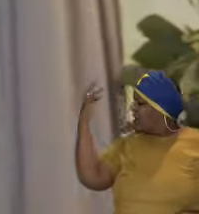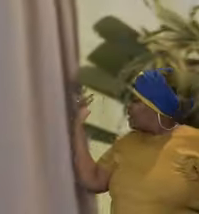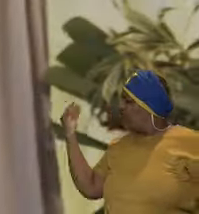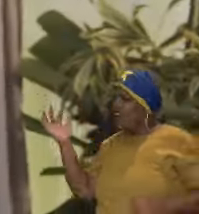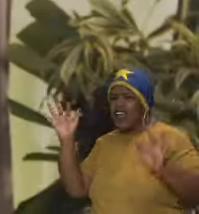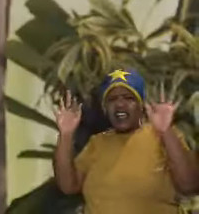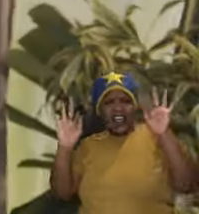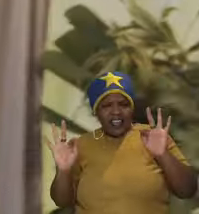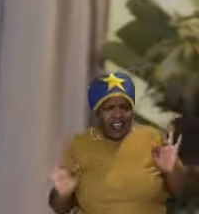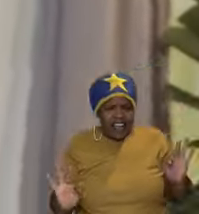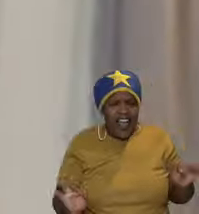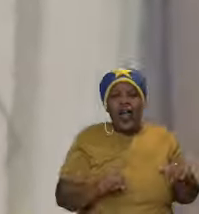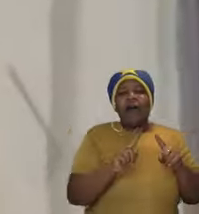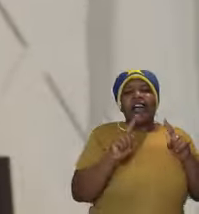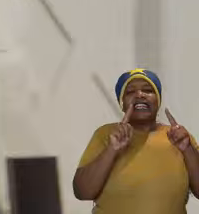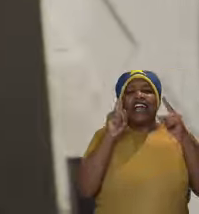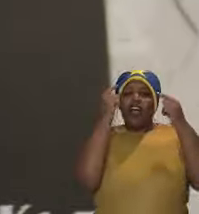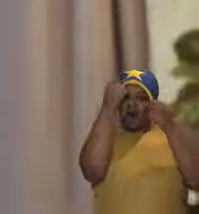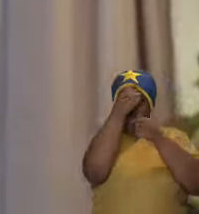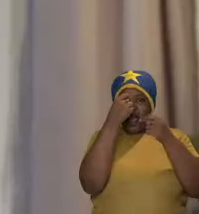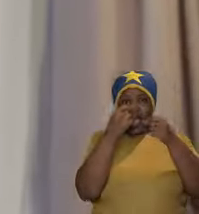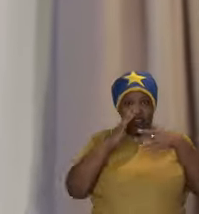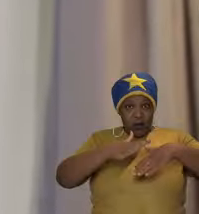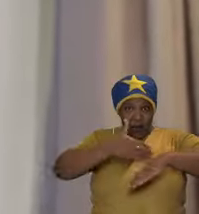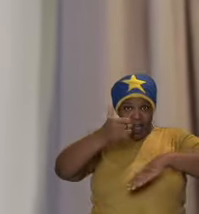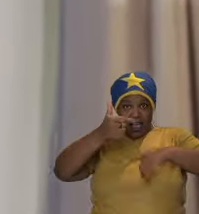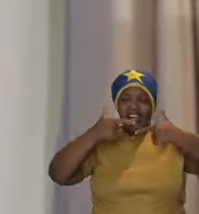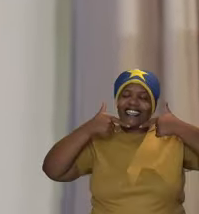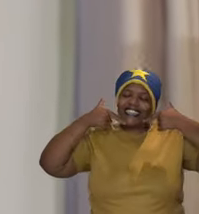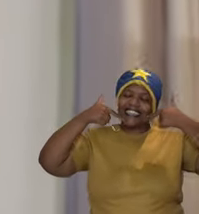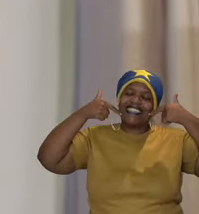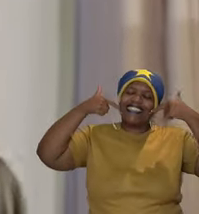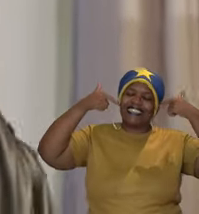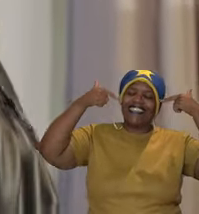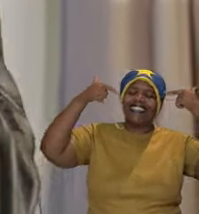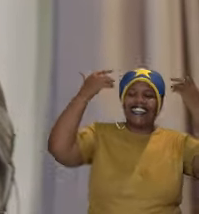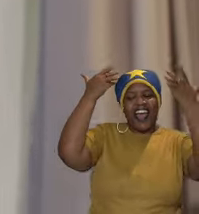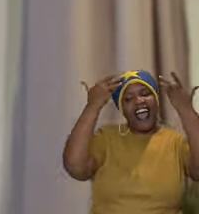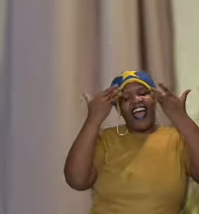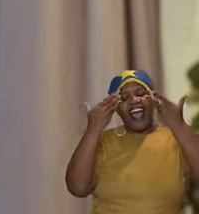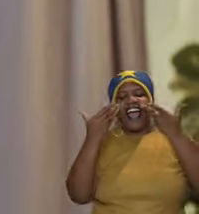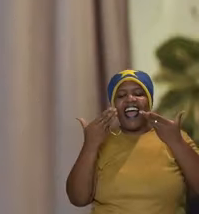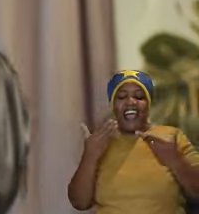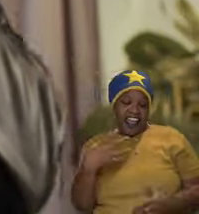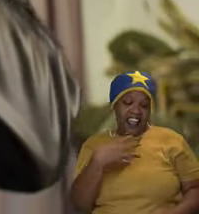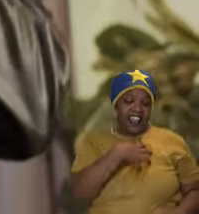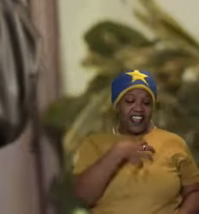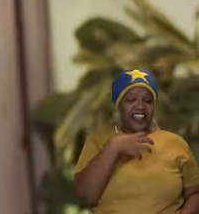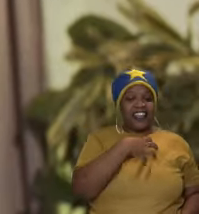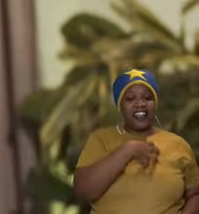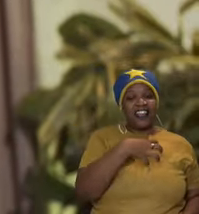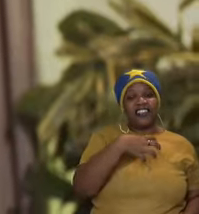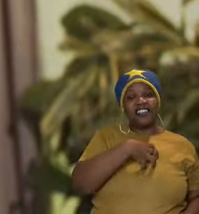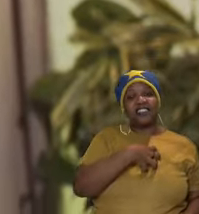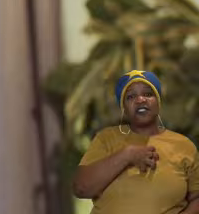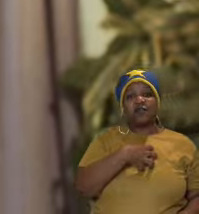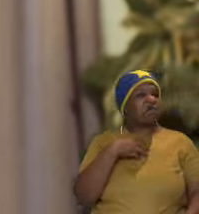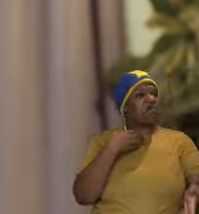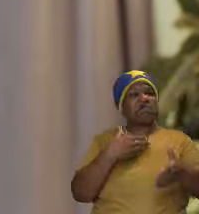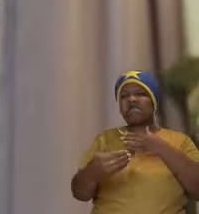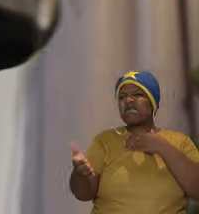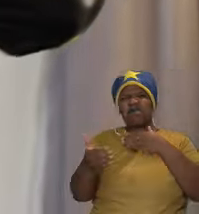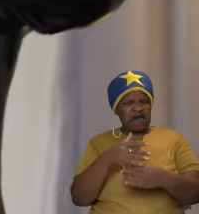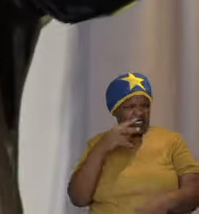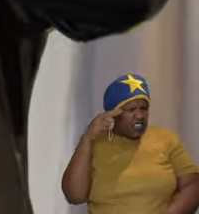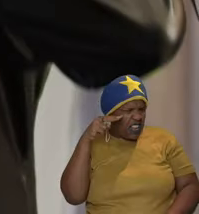gosto. A melhor maquiagem é um sorriso no rosto. E ela vai com o seu jeito que ninguém entende, mas